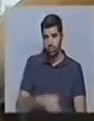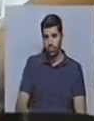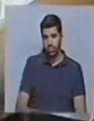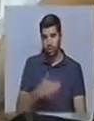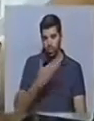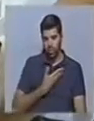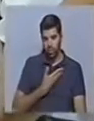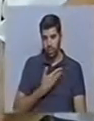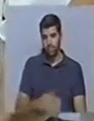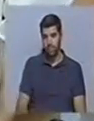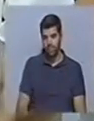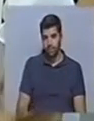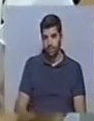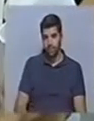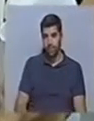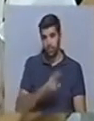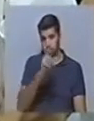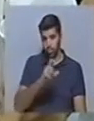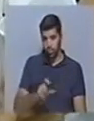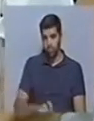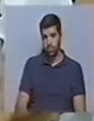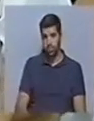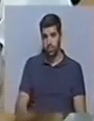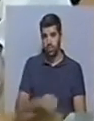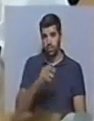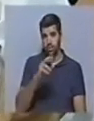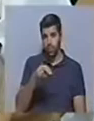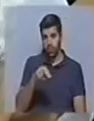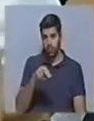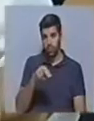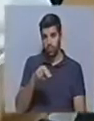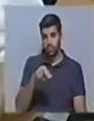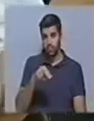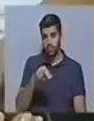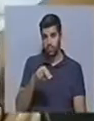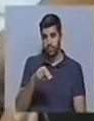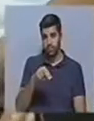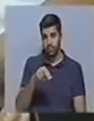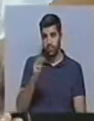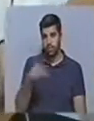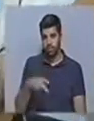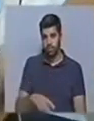D, o Z, o N e o K.